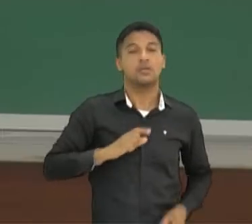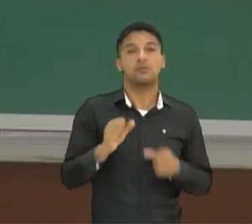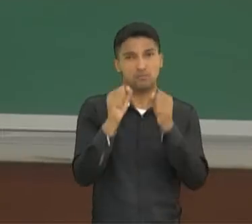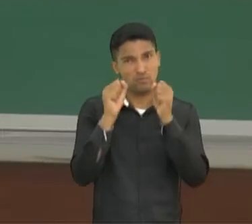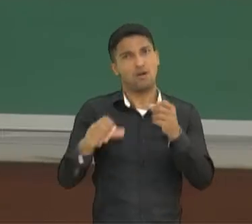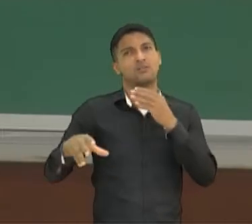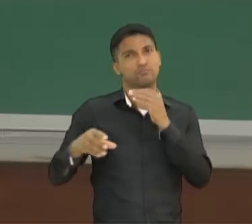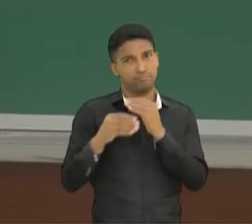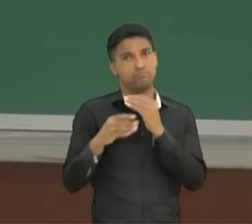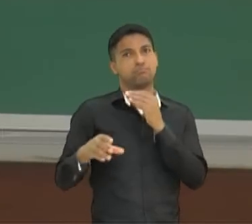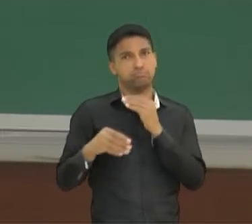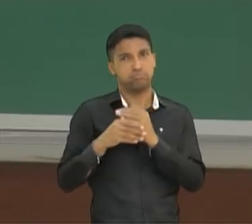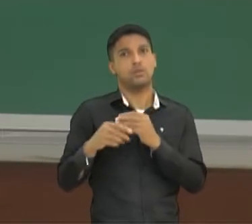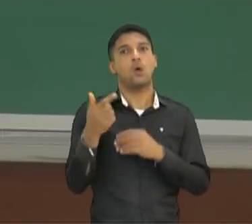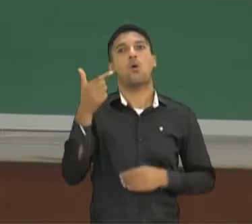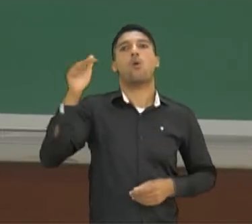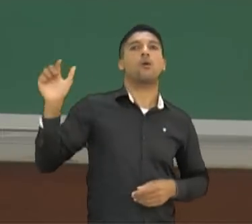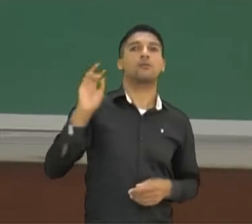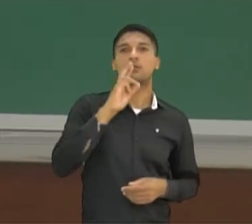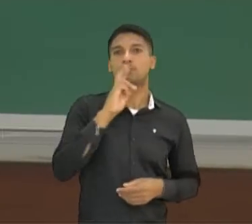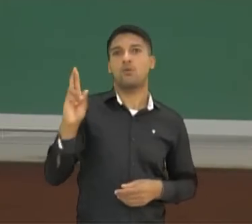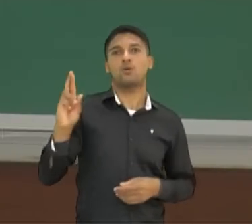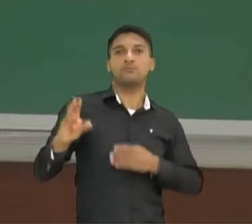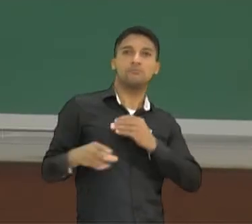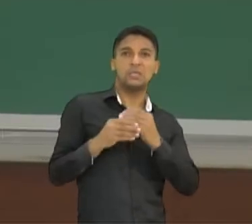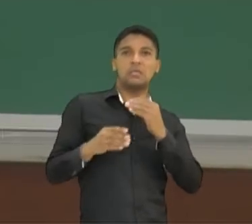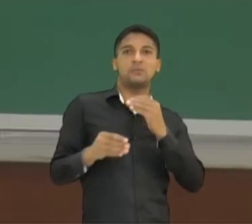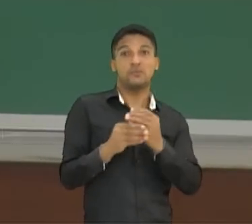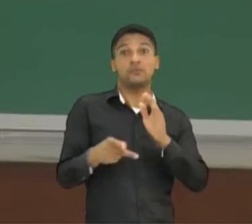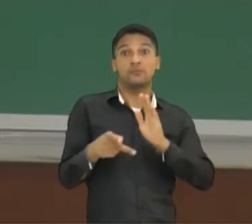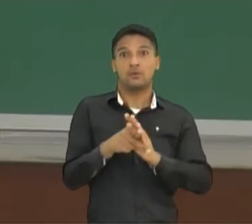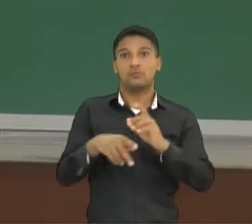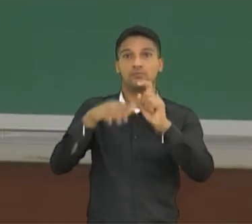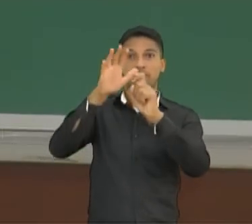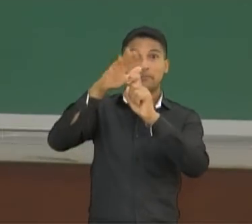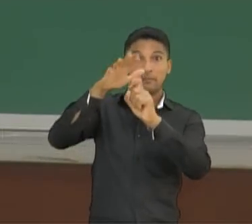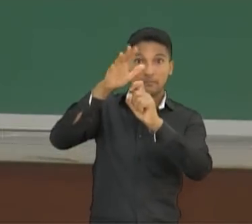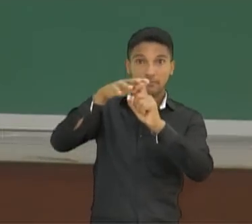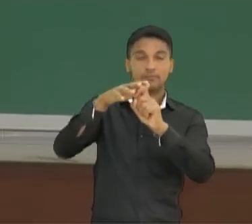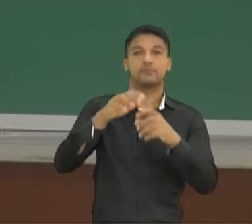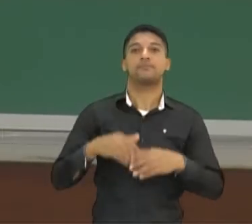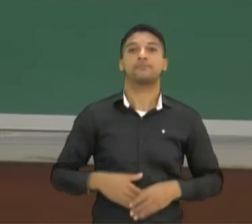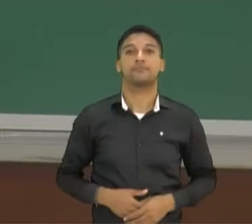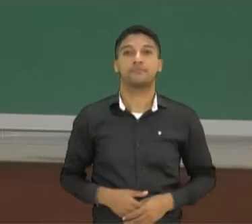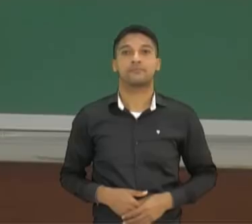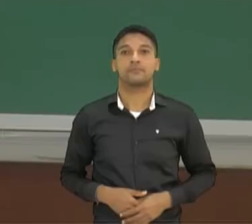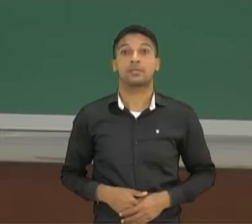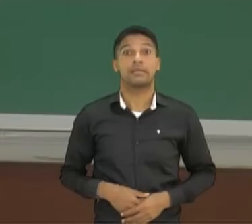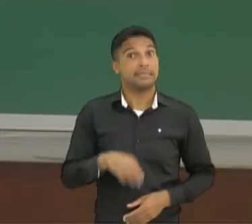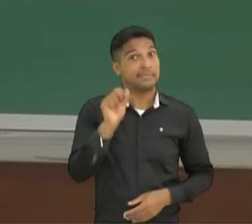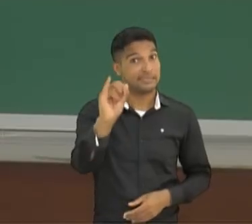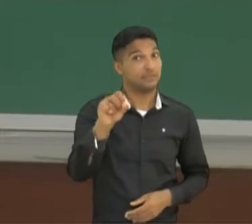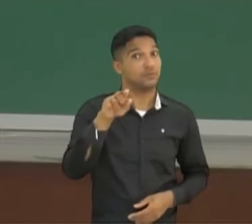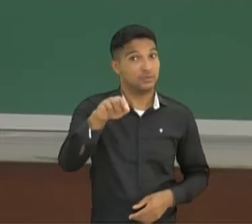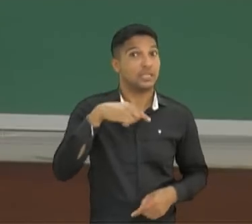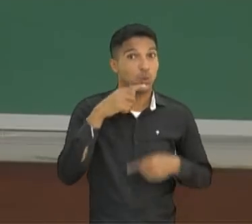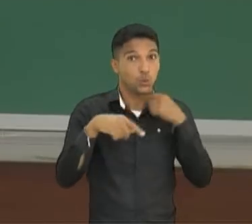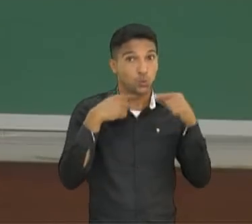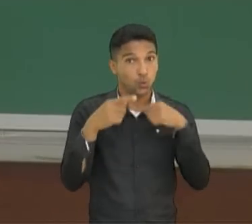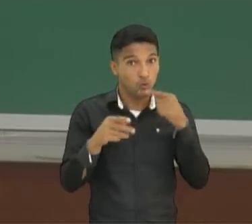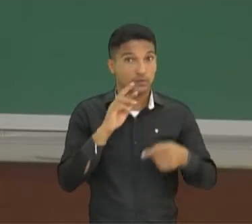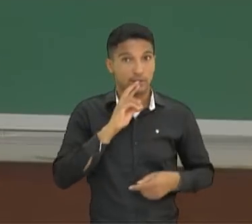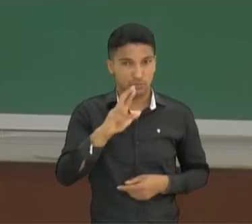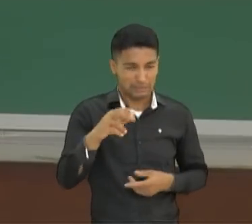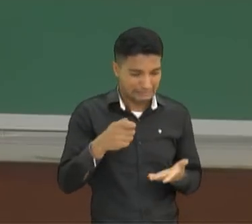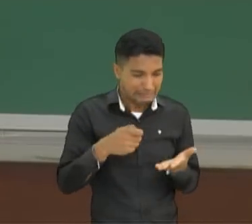ter indicado outras, tá? Então, caso você tenha dúvida em relação à sua resposta, peça ajuda aí para